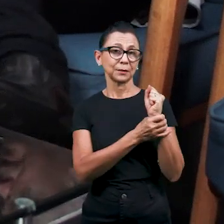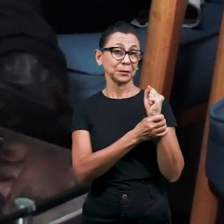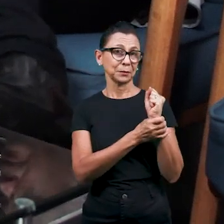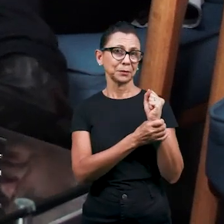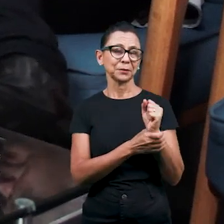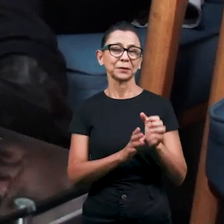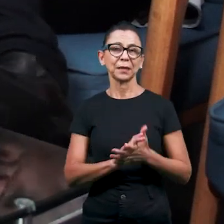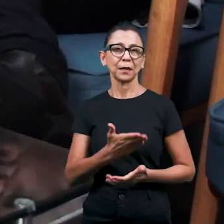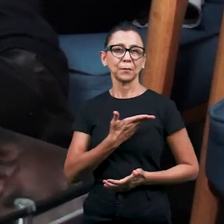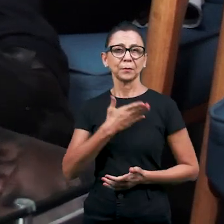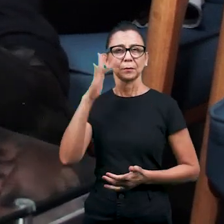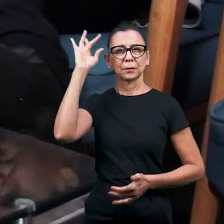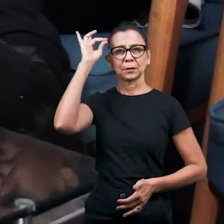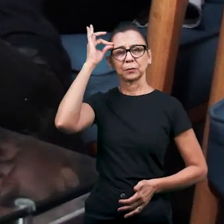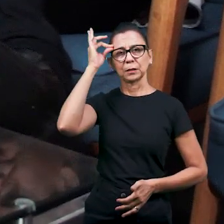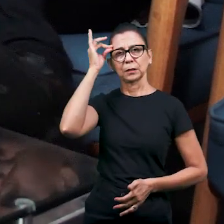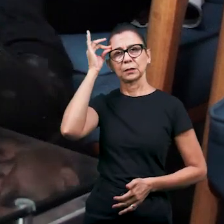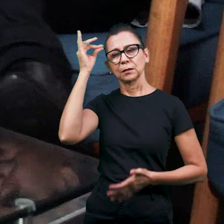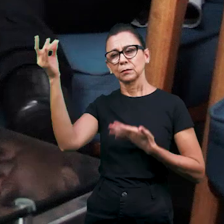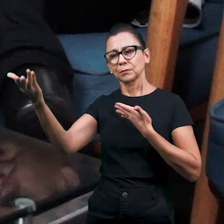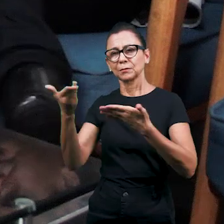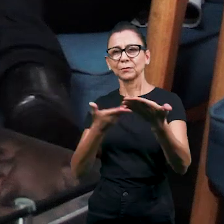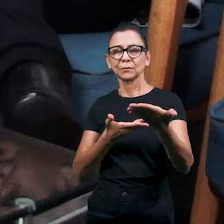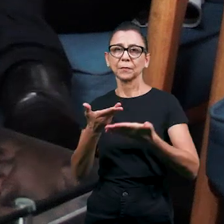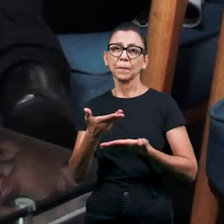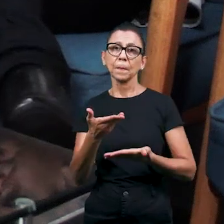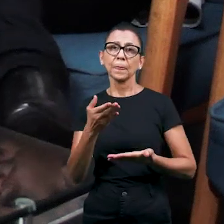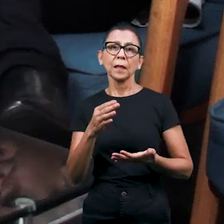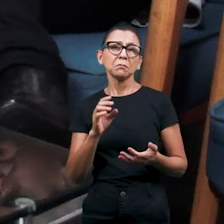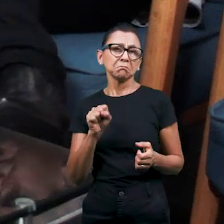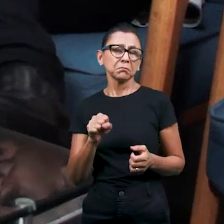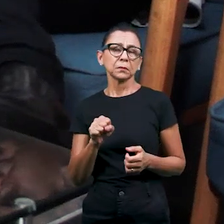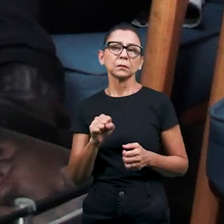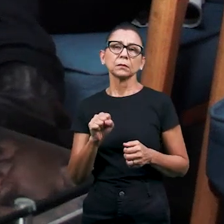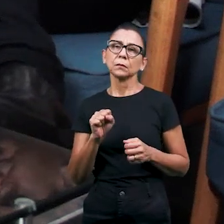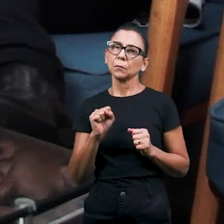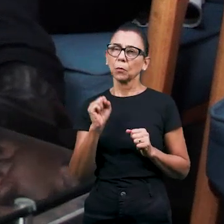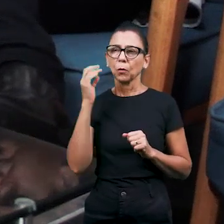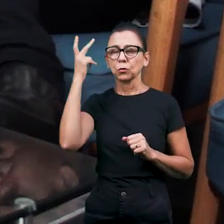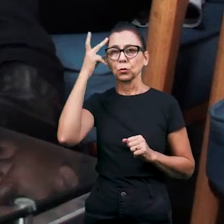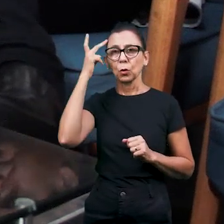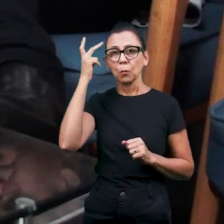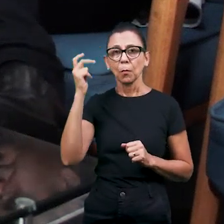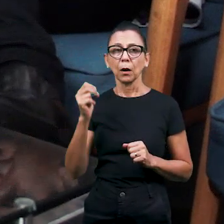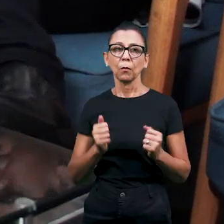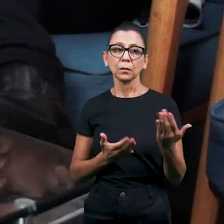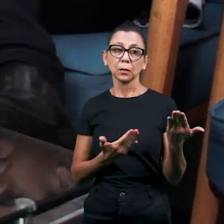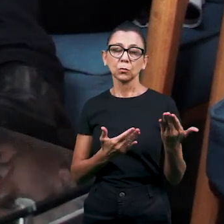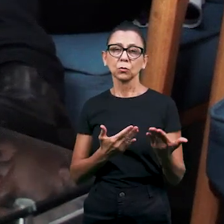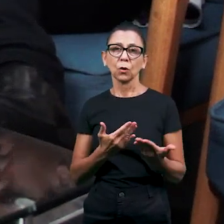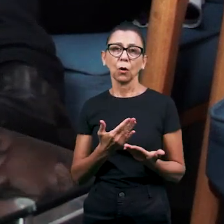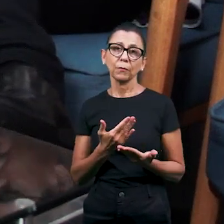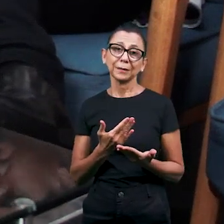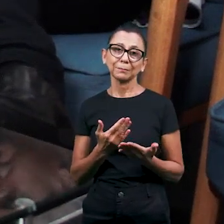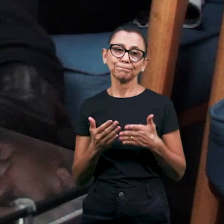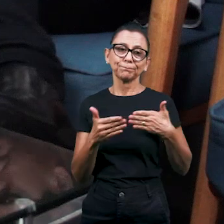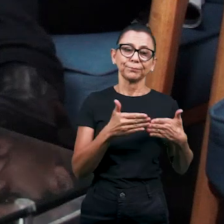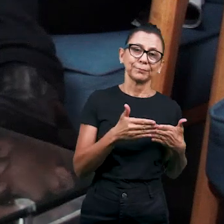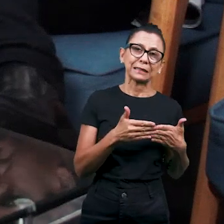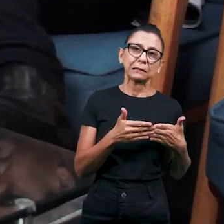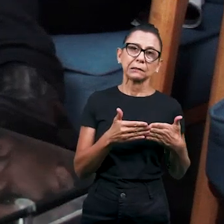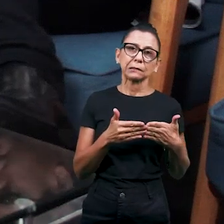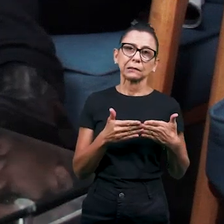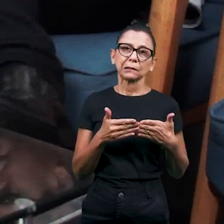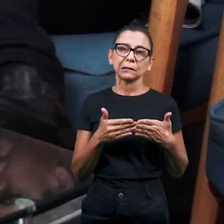esse trabalho? Então, aí é importante o pastor criar uma equipe, eu acho que isso ajuda muito.